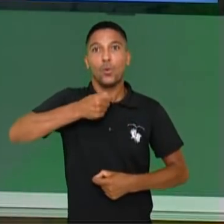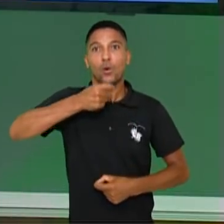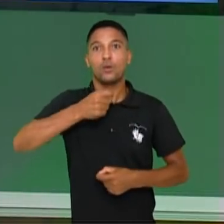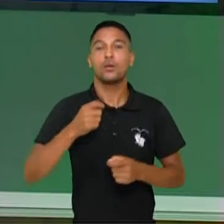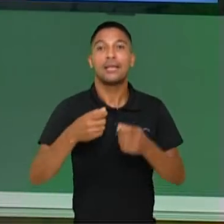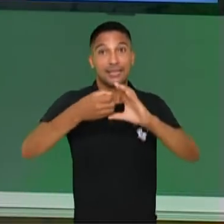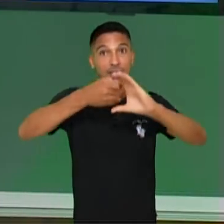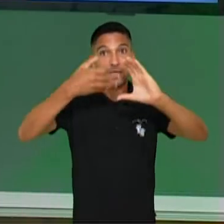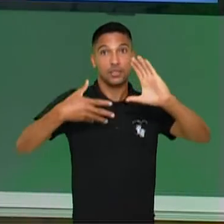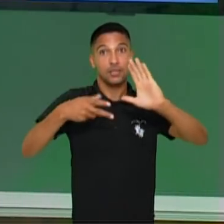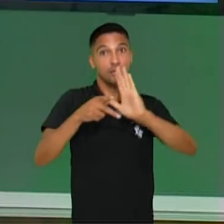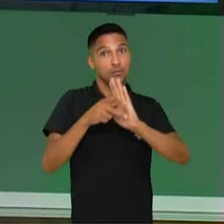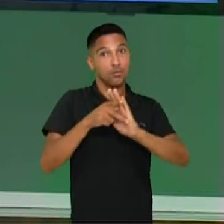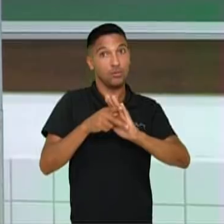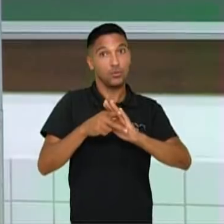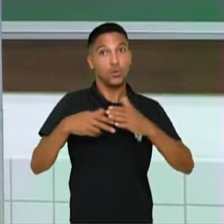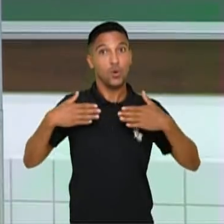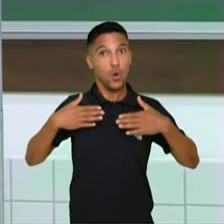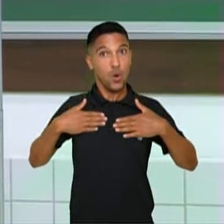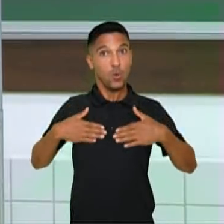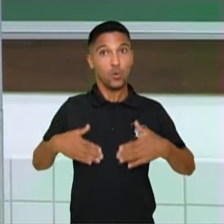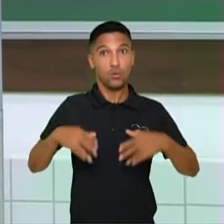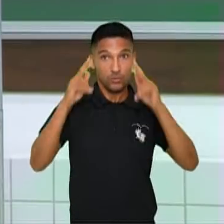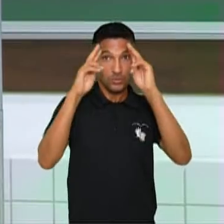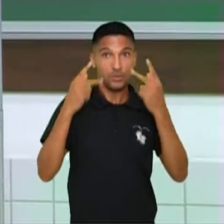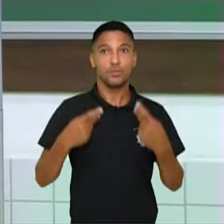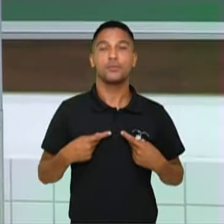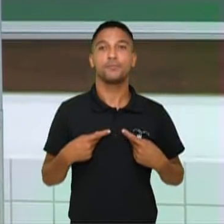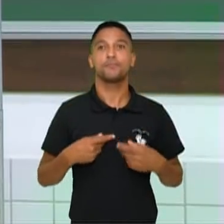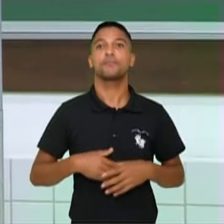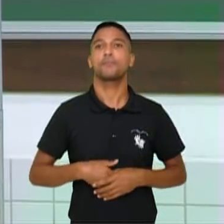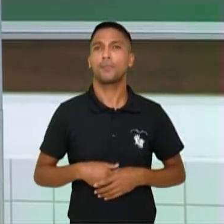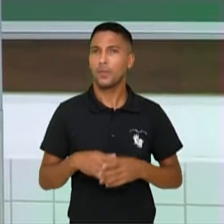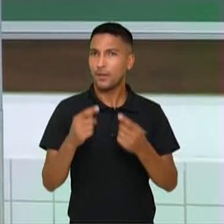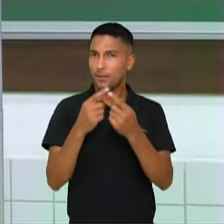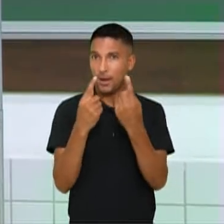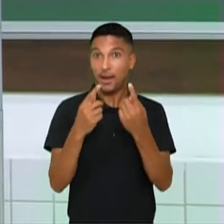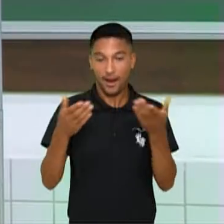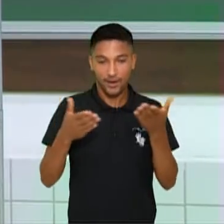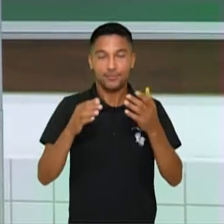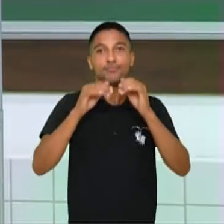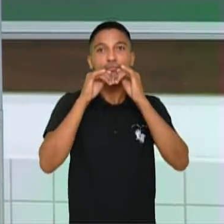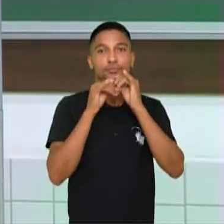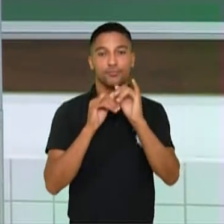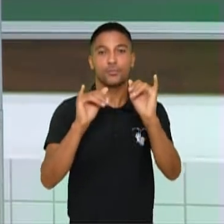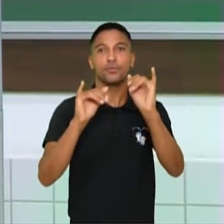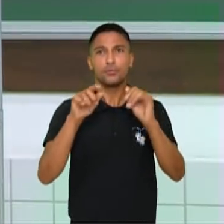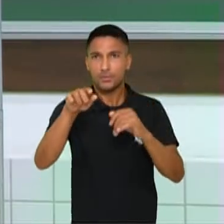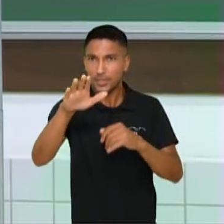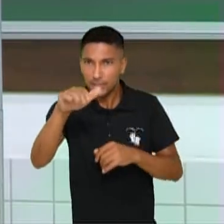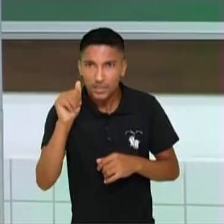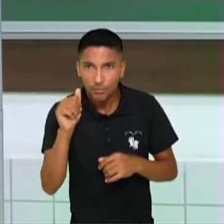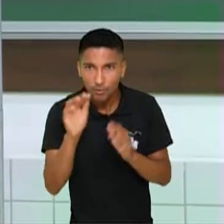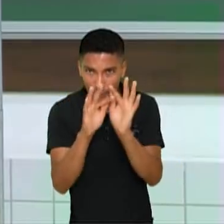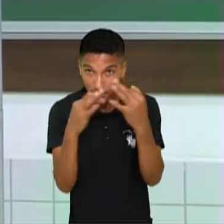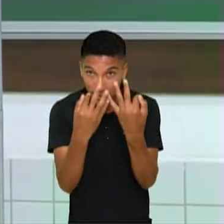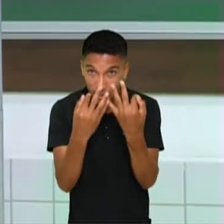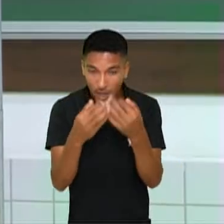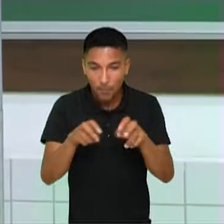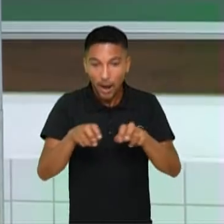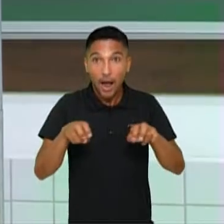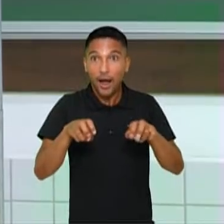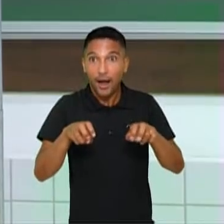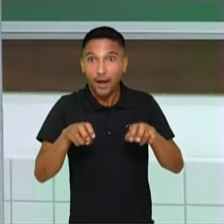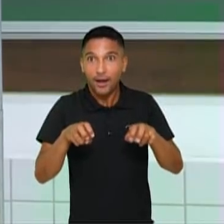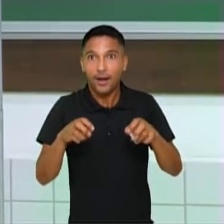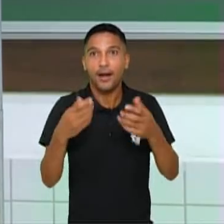tão importante para o nosso corpo. Mas antes da gente começar a nossa aula, vamos para aqueles recadinhos? Chamou toda a família? Tá todo mundo aí assistindo a aula com você?